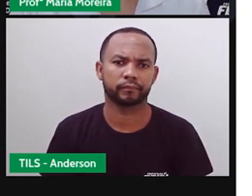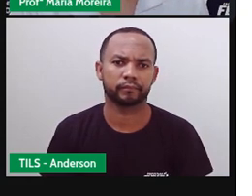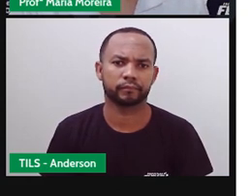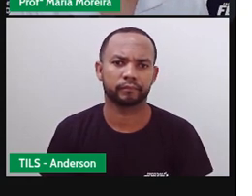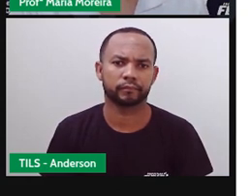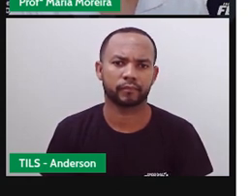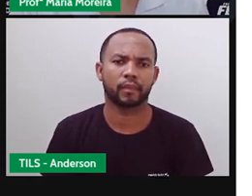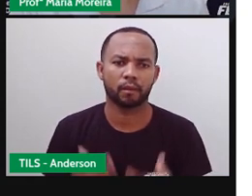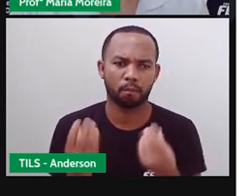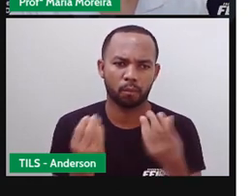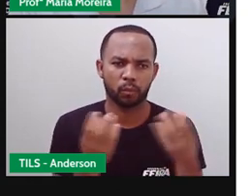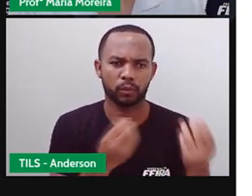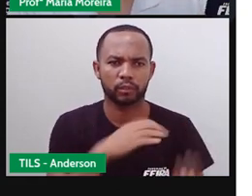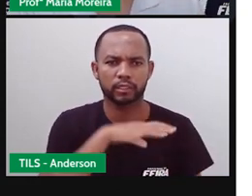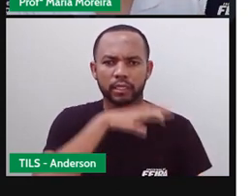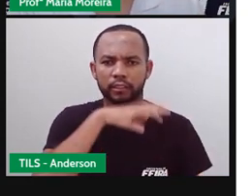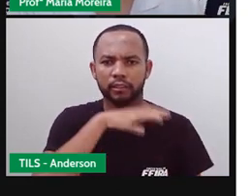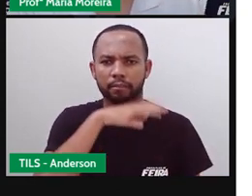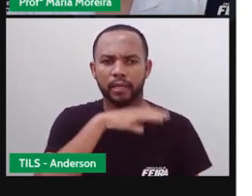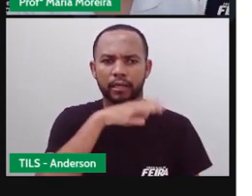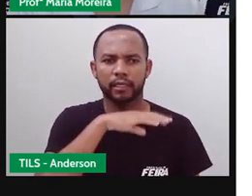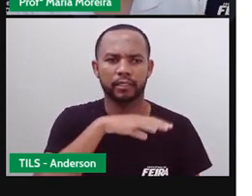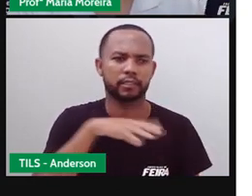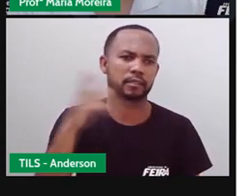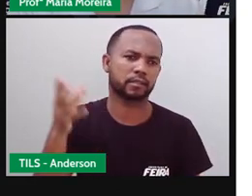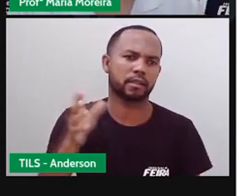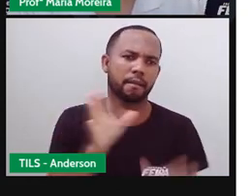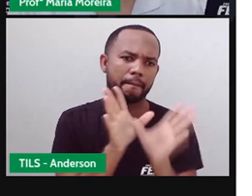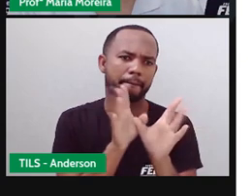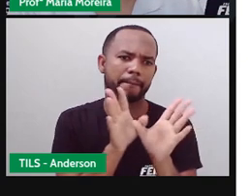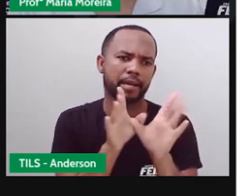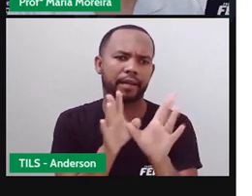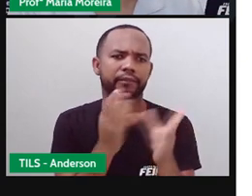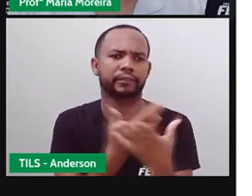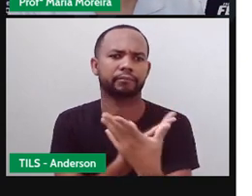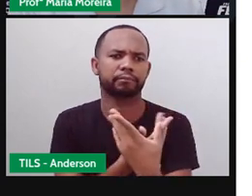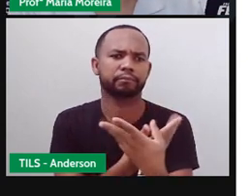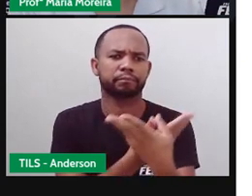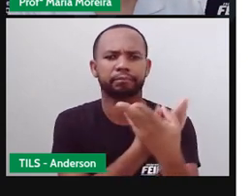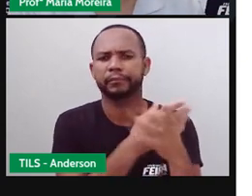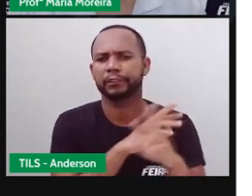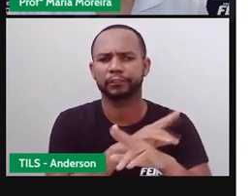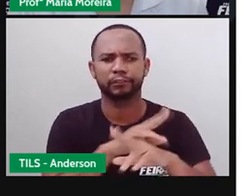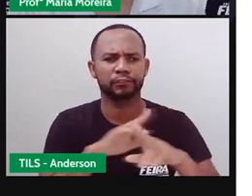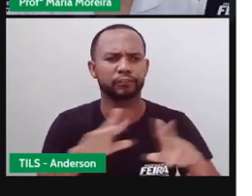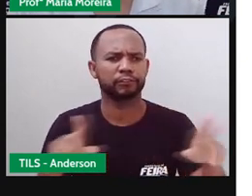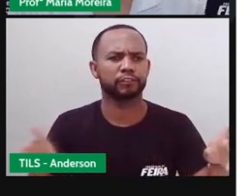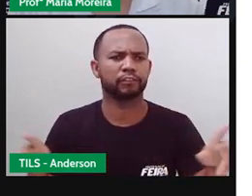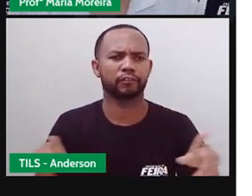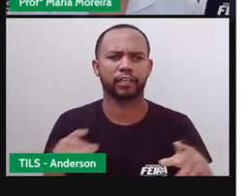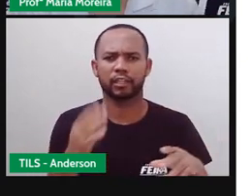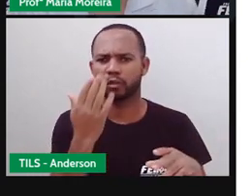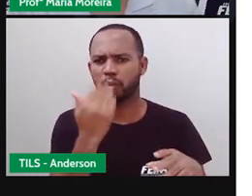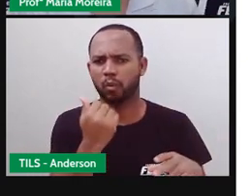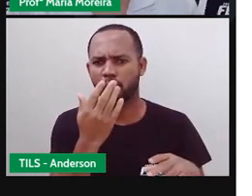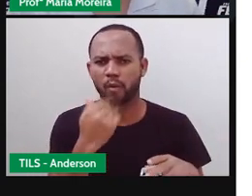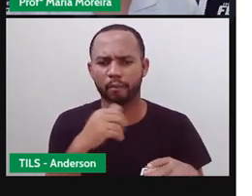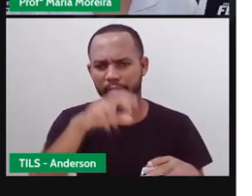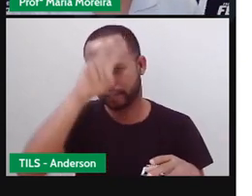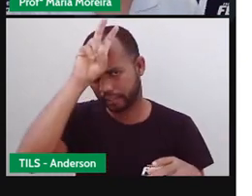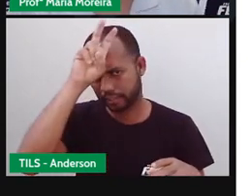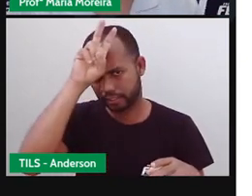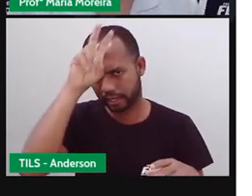Há muitos animais como pássaros peixes anfíbios répteis mamíferos se alimentam dos